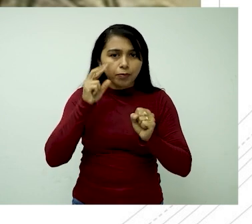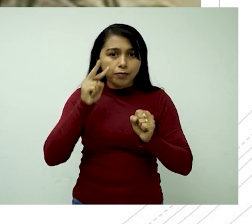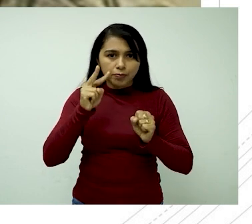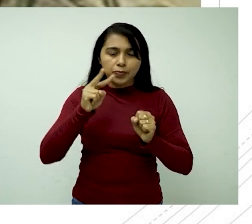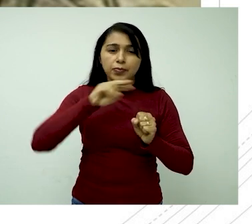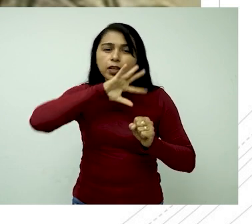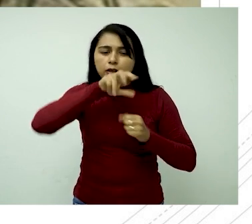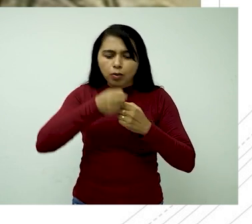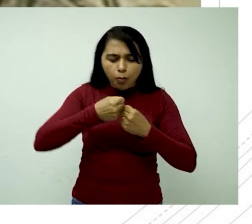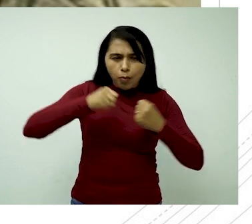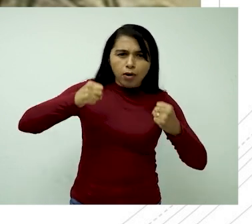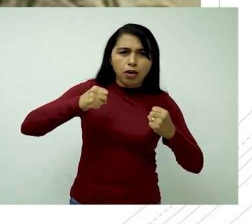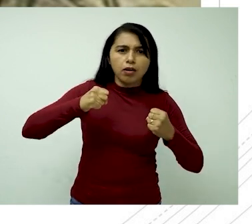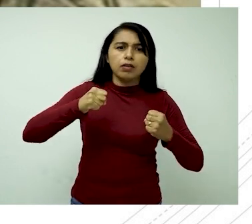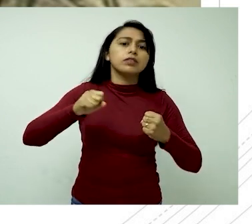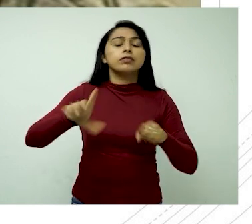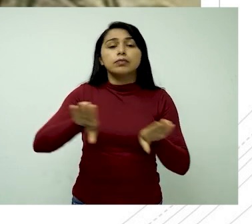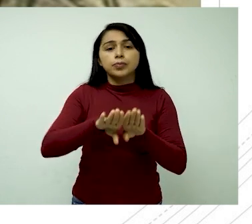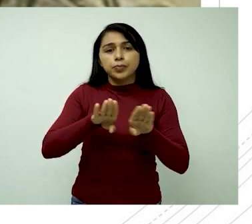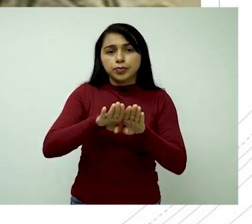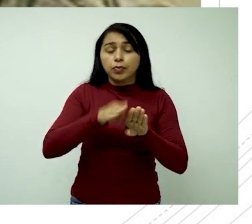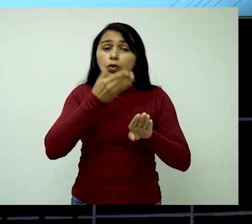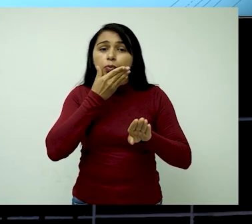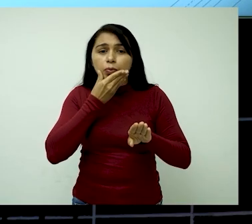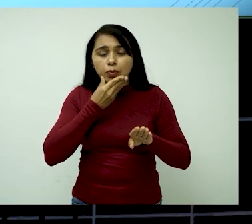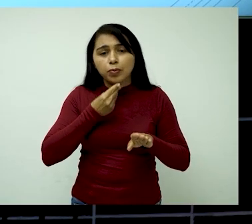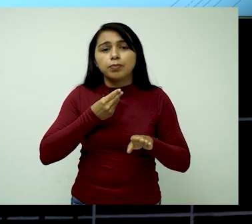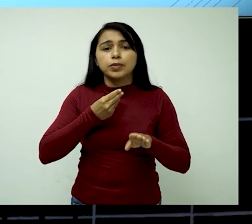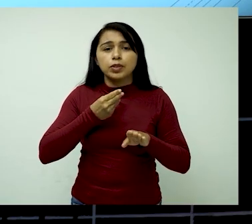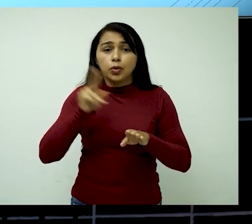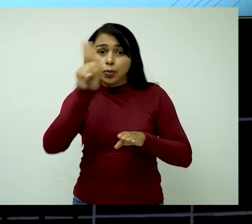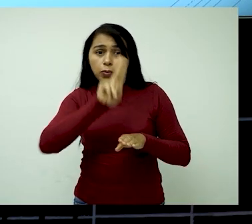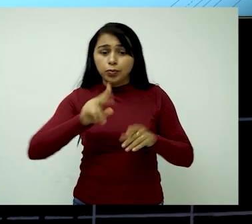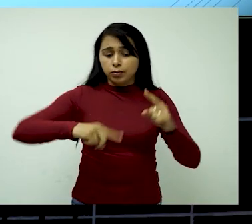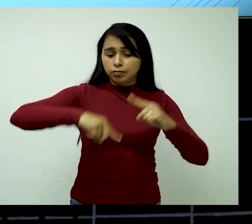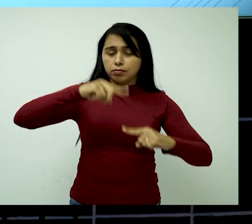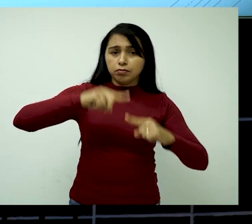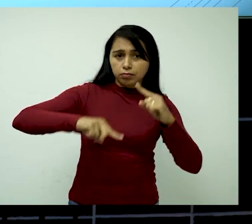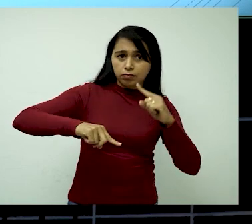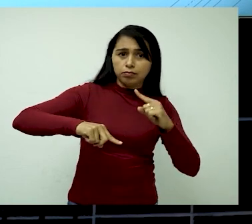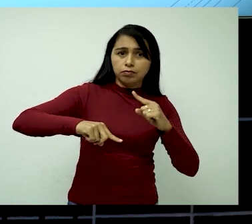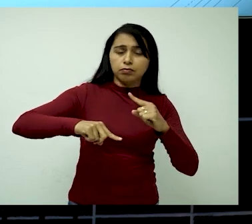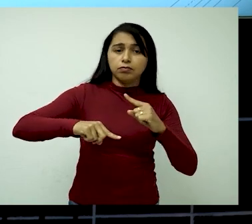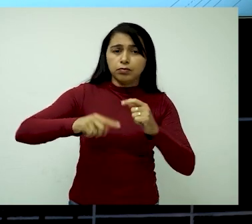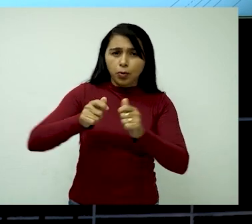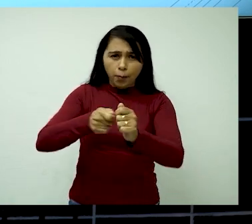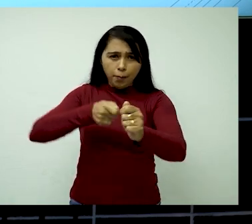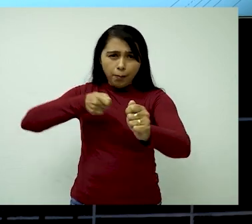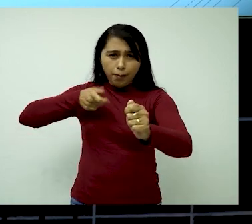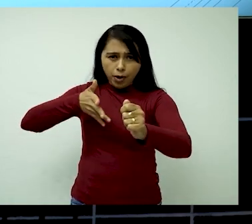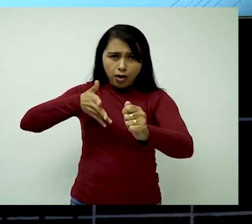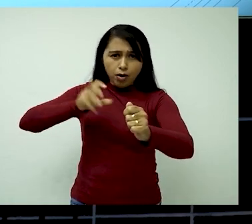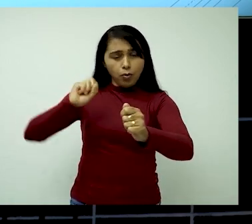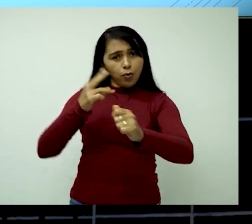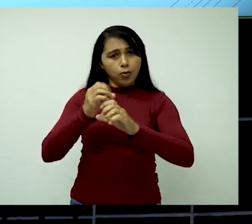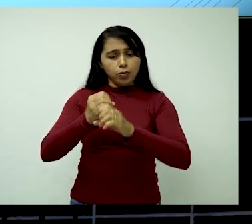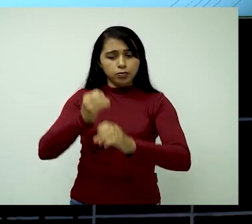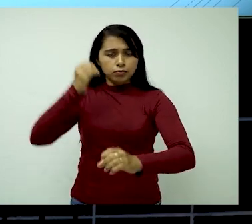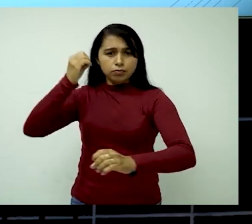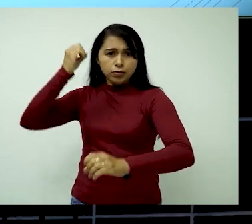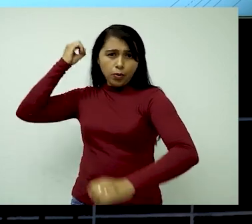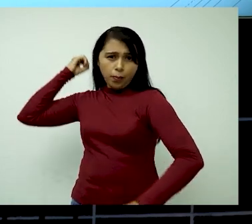predador, nós temos também o homem utilizando de alguns artifícios para que se